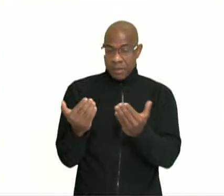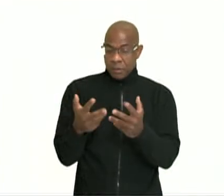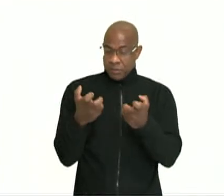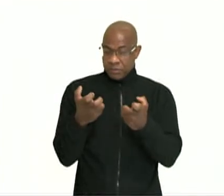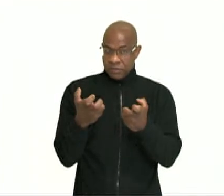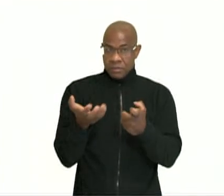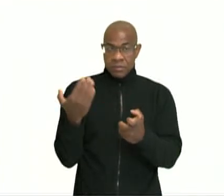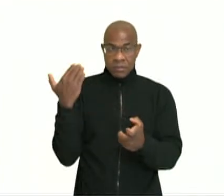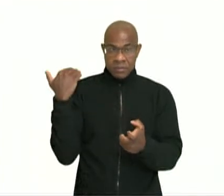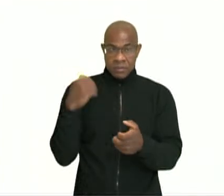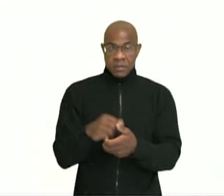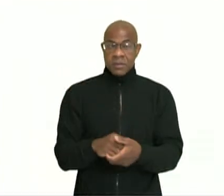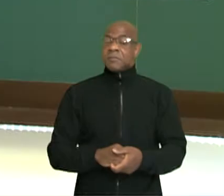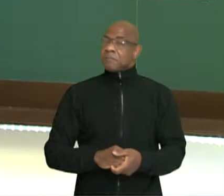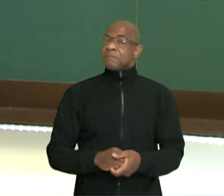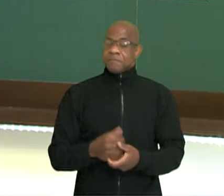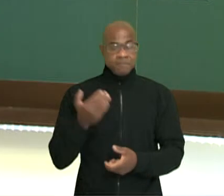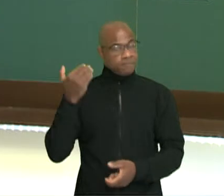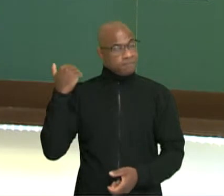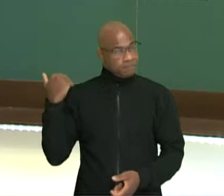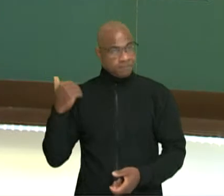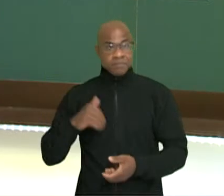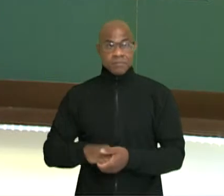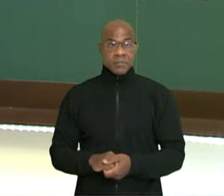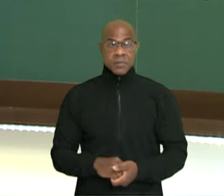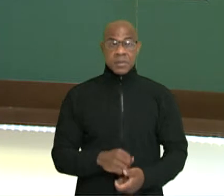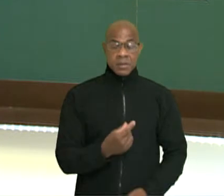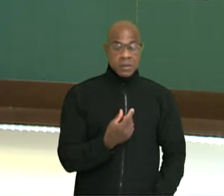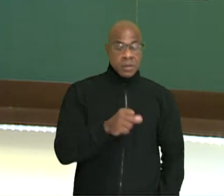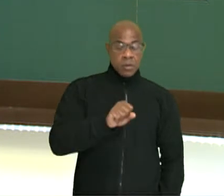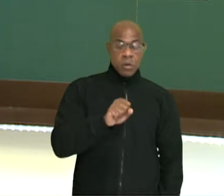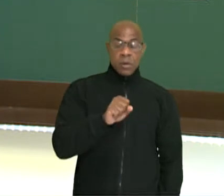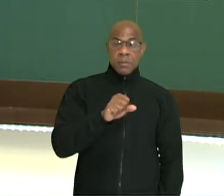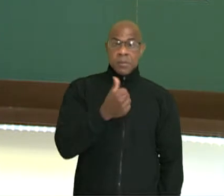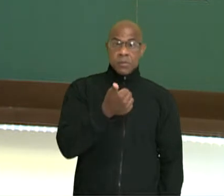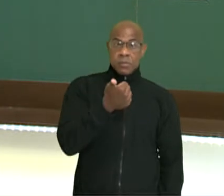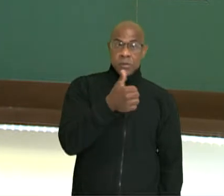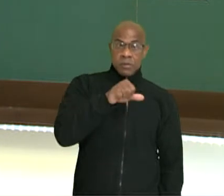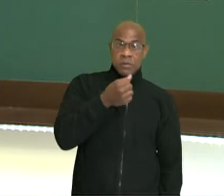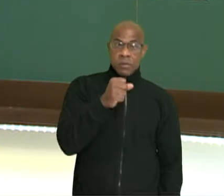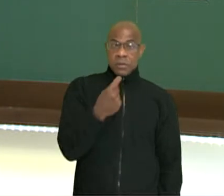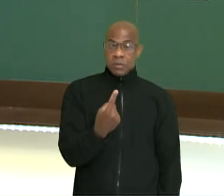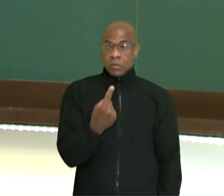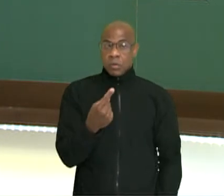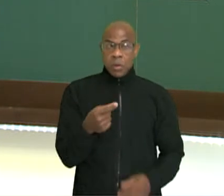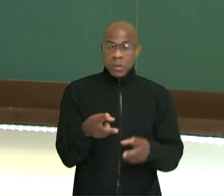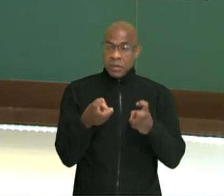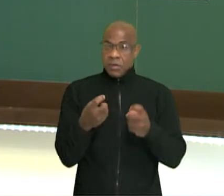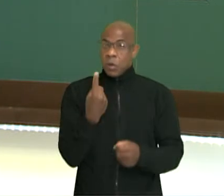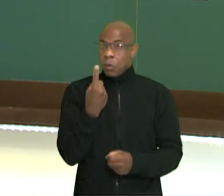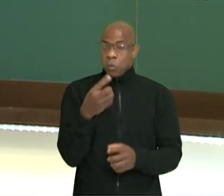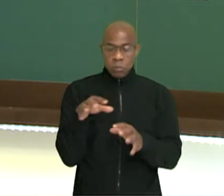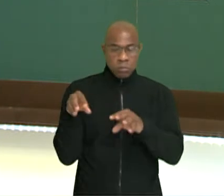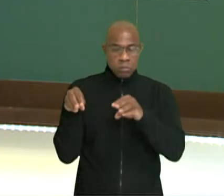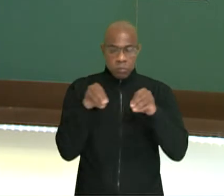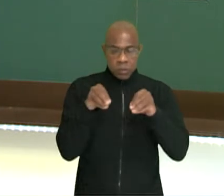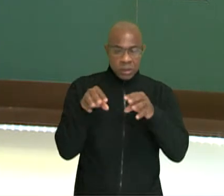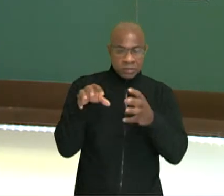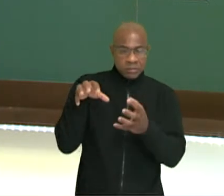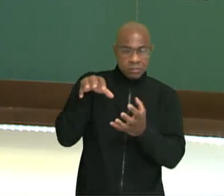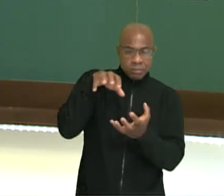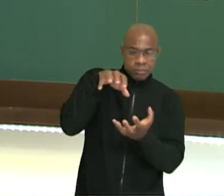entre 81 e 95. Então, de 81 a 95, observou um deslocamento.